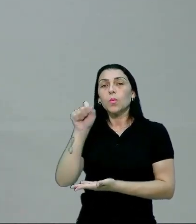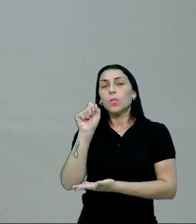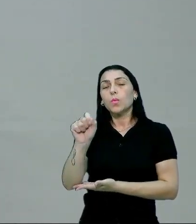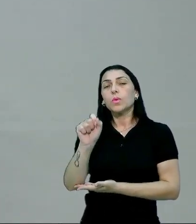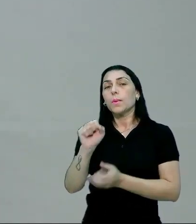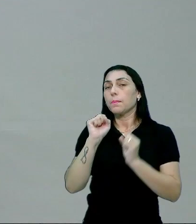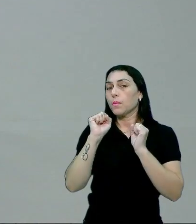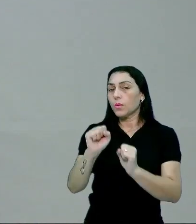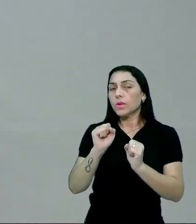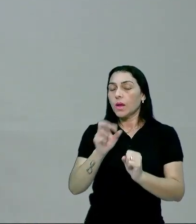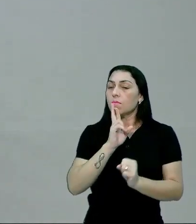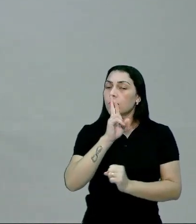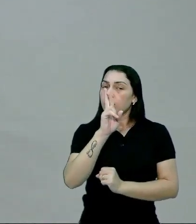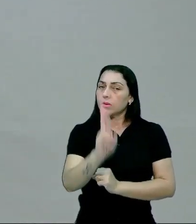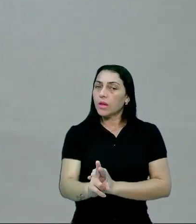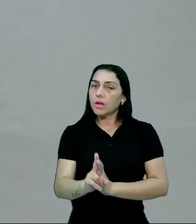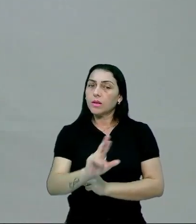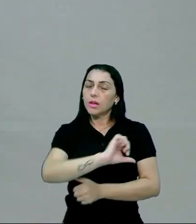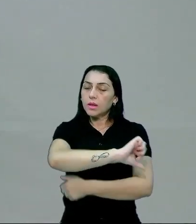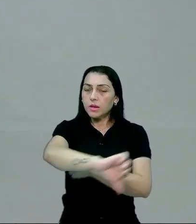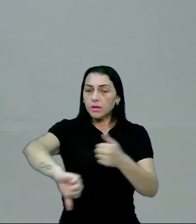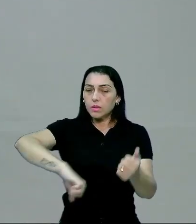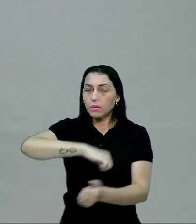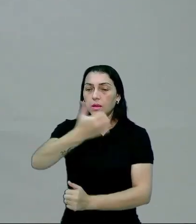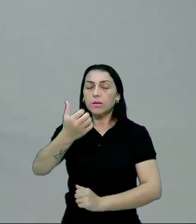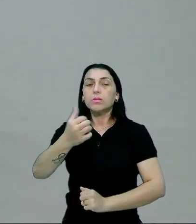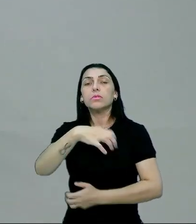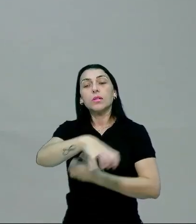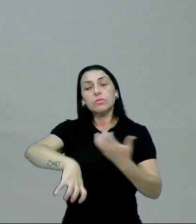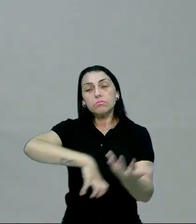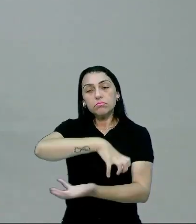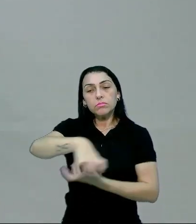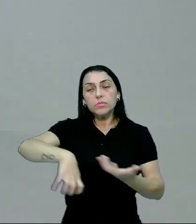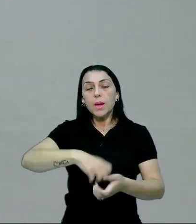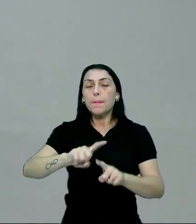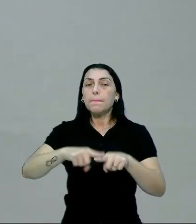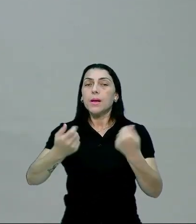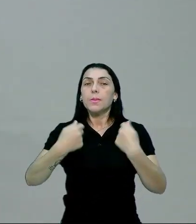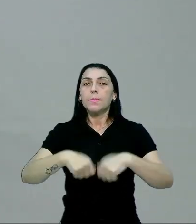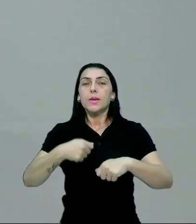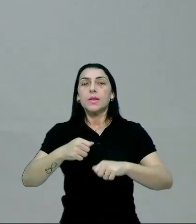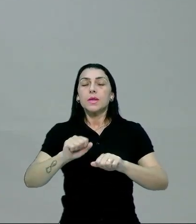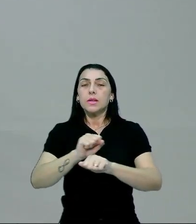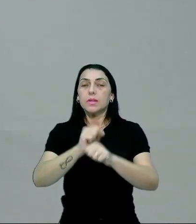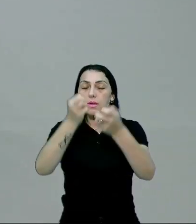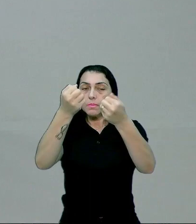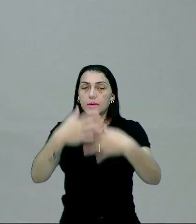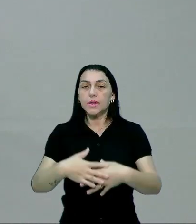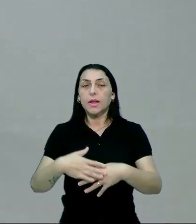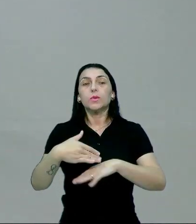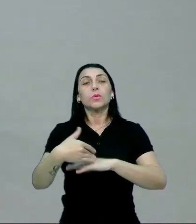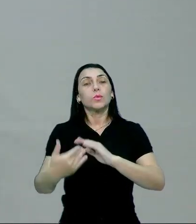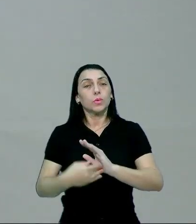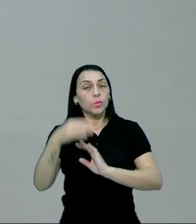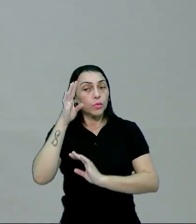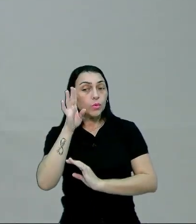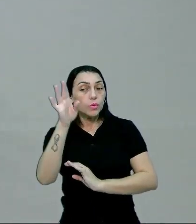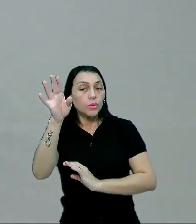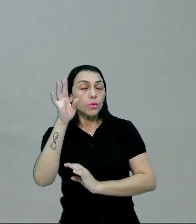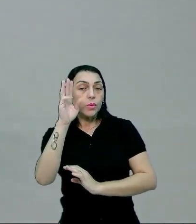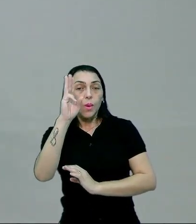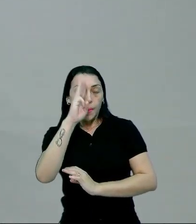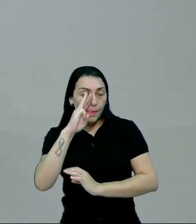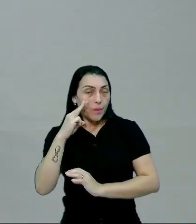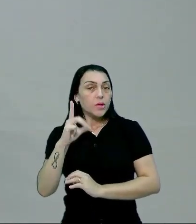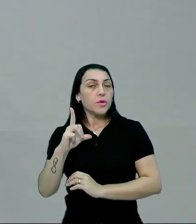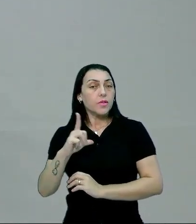que poderia ser o resultado desse processo revolucionário. Mas é preciso esclarecer que nem todos os teóricos marxistas